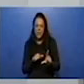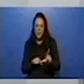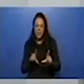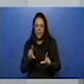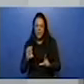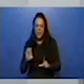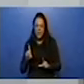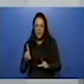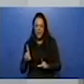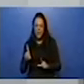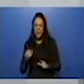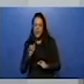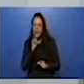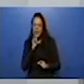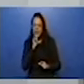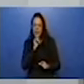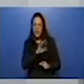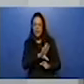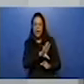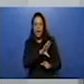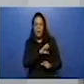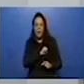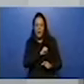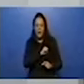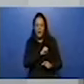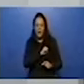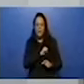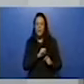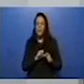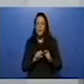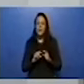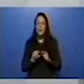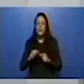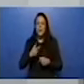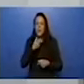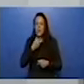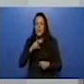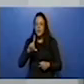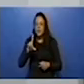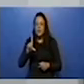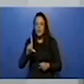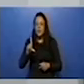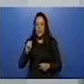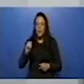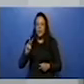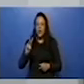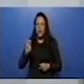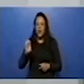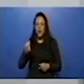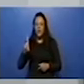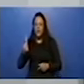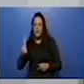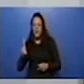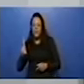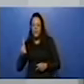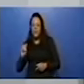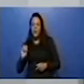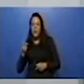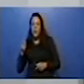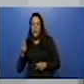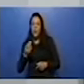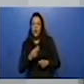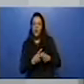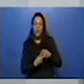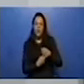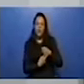palavra amar, em inglês, ó, love, vai ficar loved. Trabalhar, que a gente viu agora há pouco, ó,